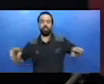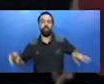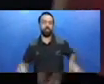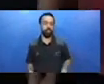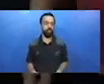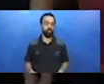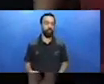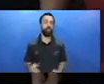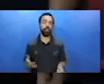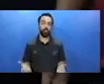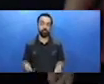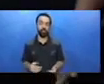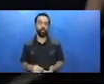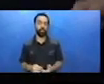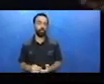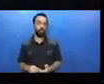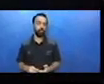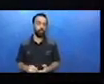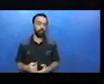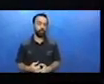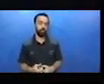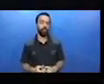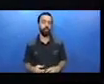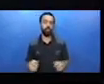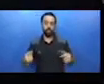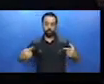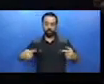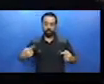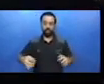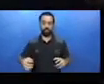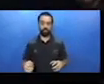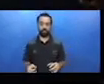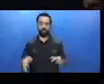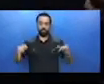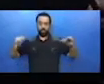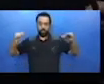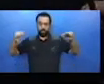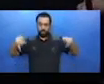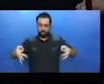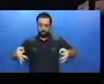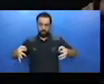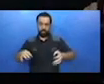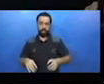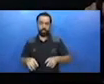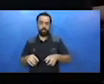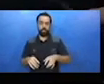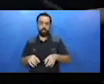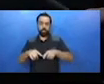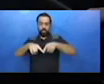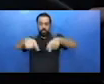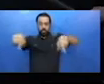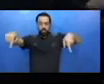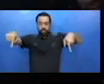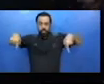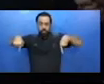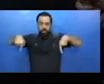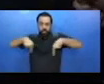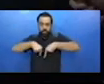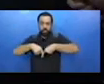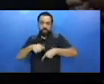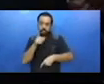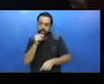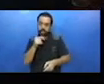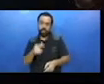Então, nas competições oficiais, existem dois tipos de piscina que são mais utilizados, que são as piscinas de